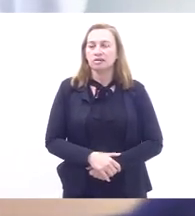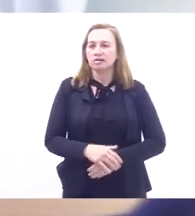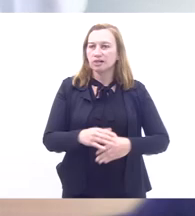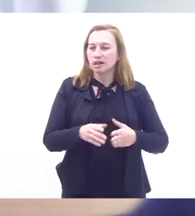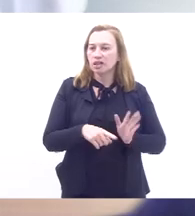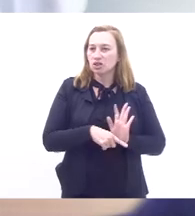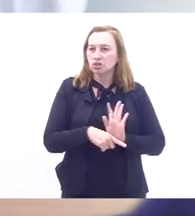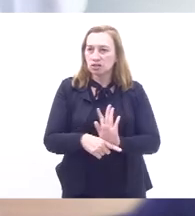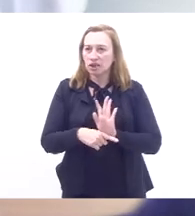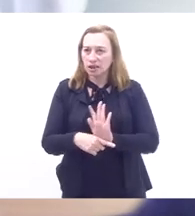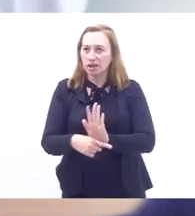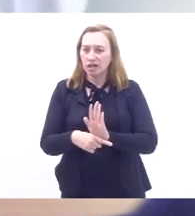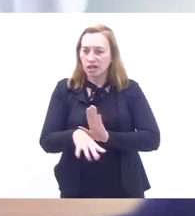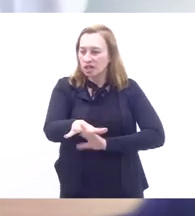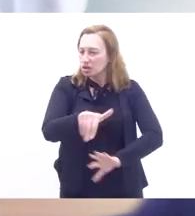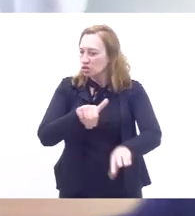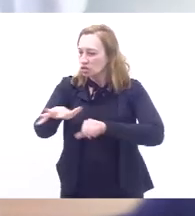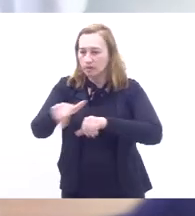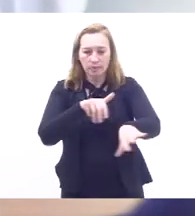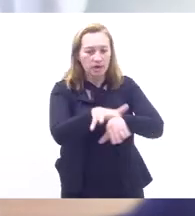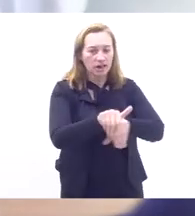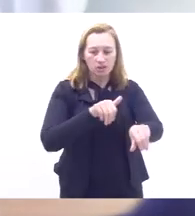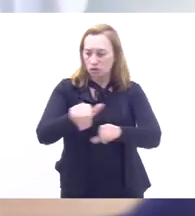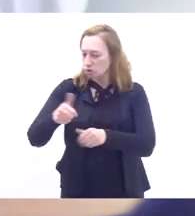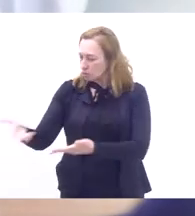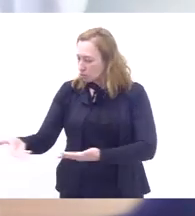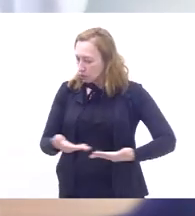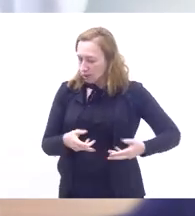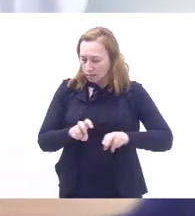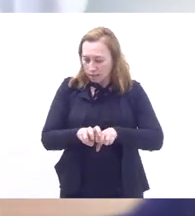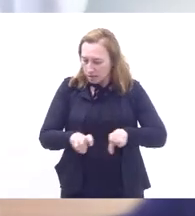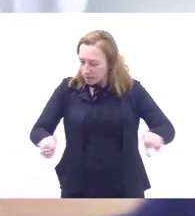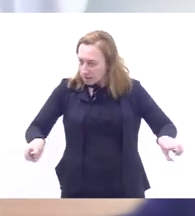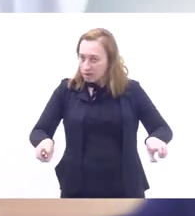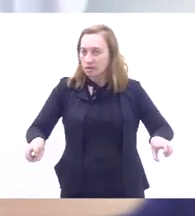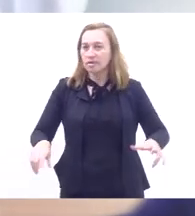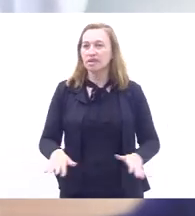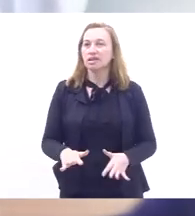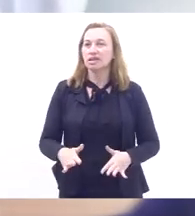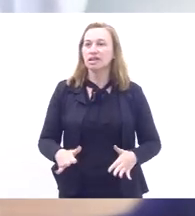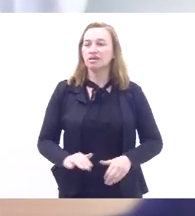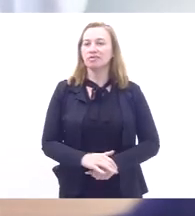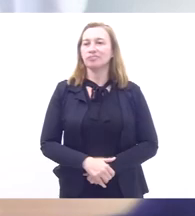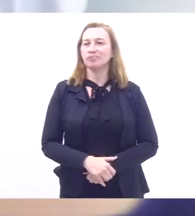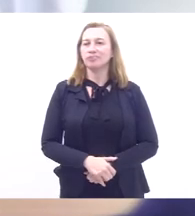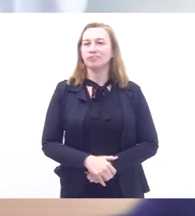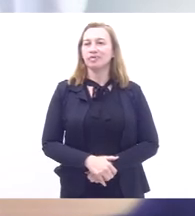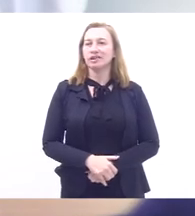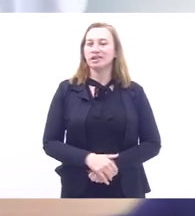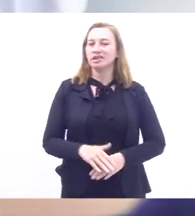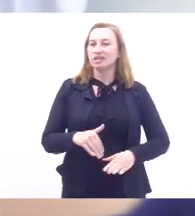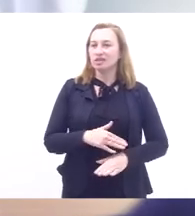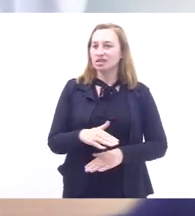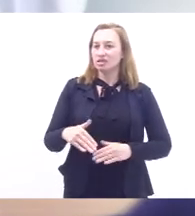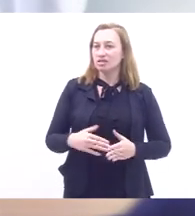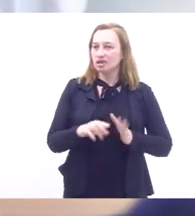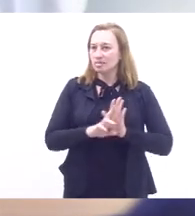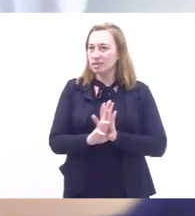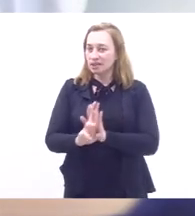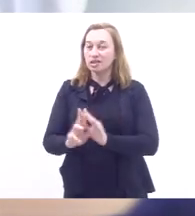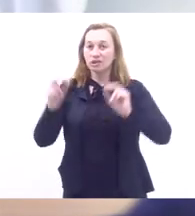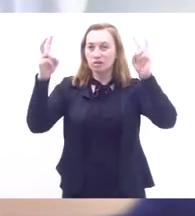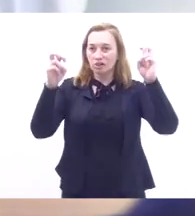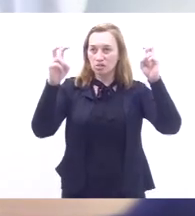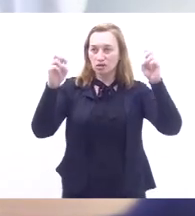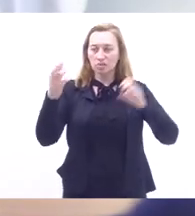aqui, vai chamar os demais convidados para a gente compôs essa mesa seleta aqui, cheia de autoridades no assunto